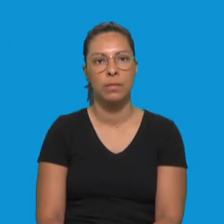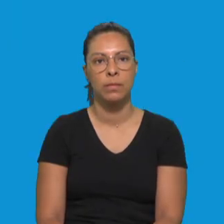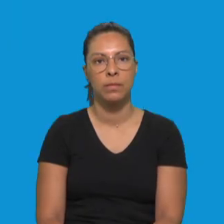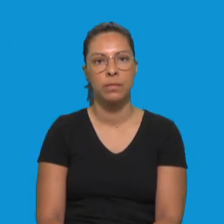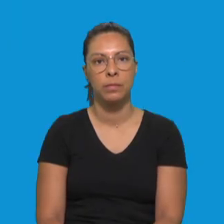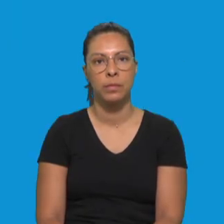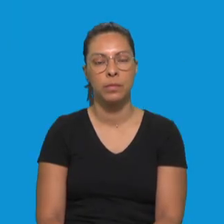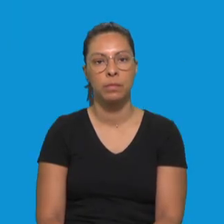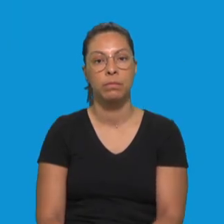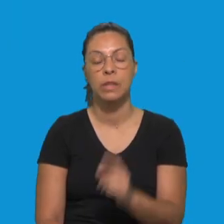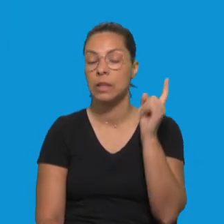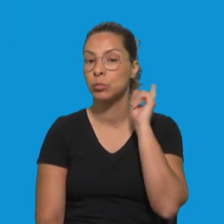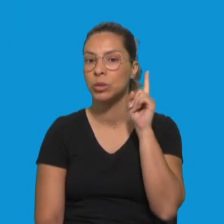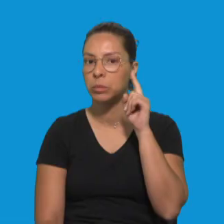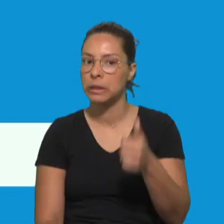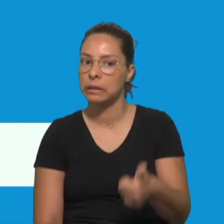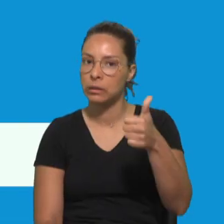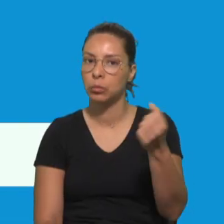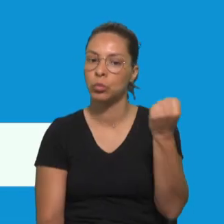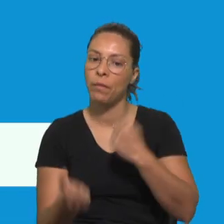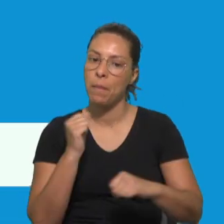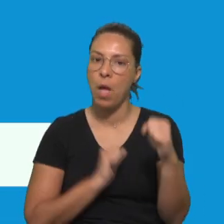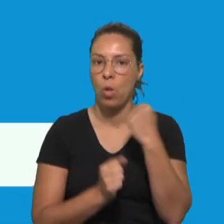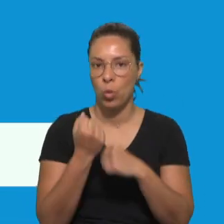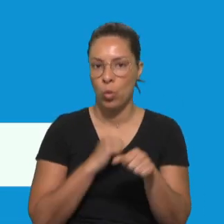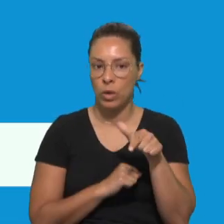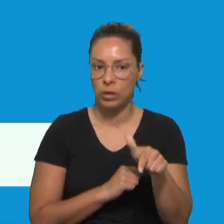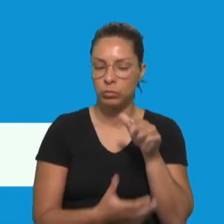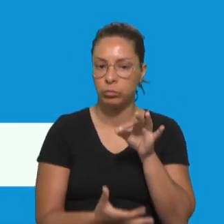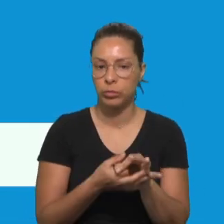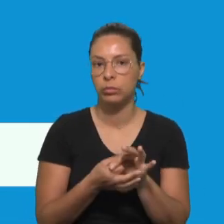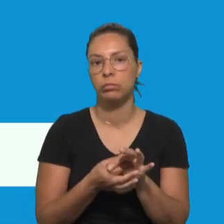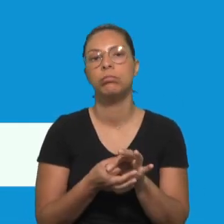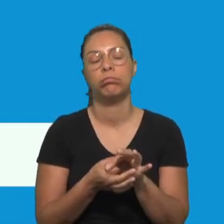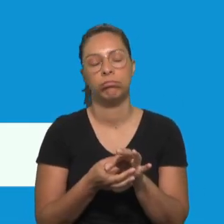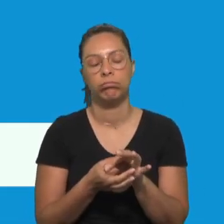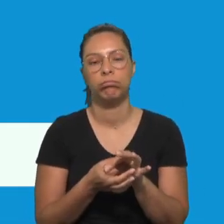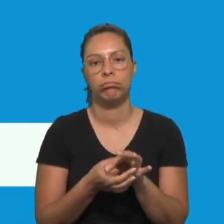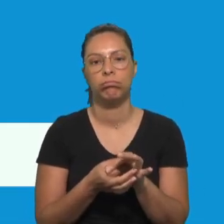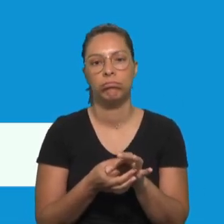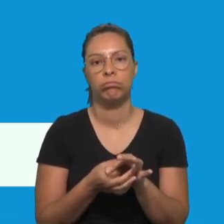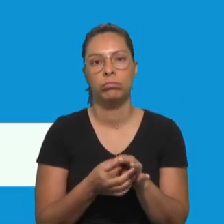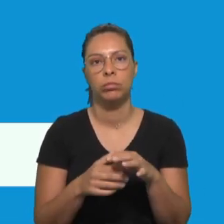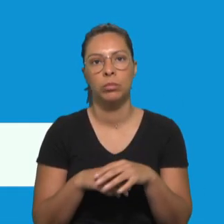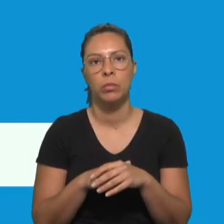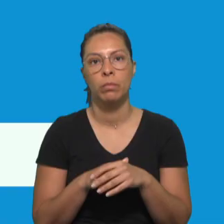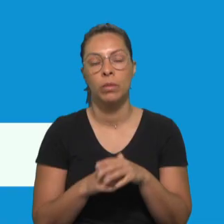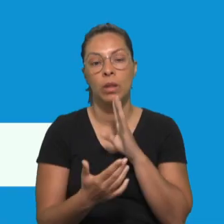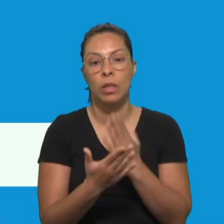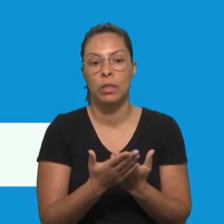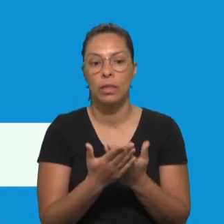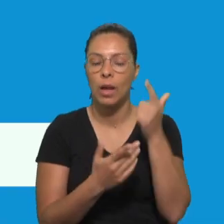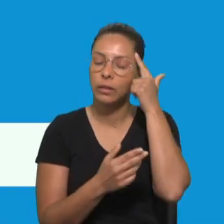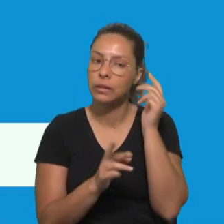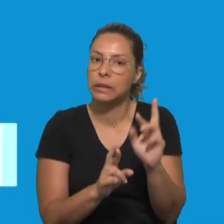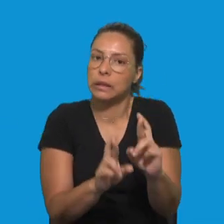Um dos principais dinamismos, eu diria, um dos principais elementos que fortalece a esperança